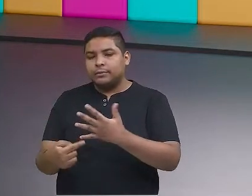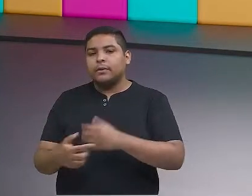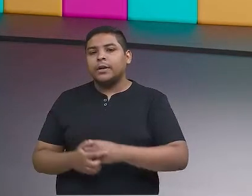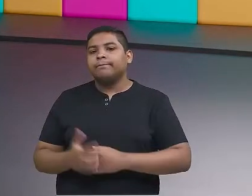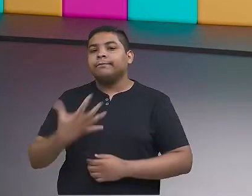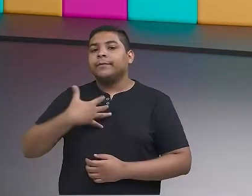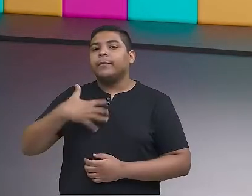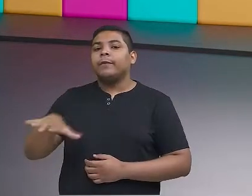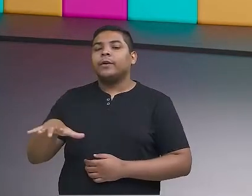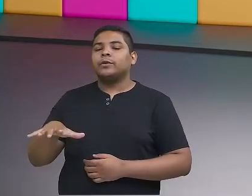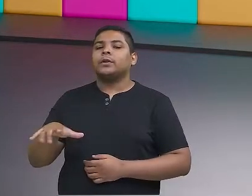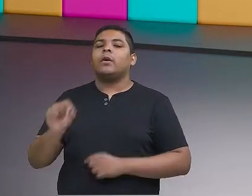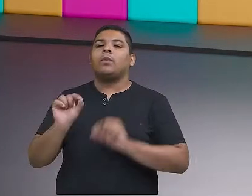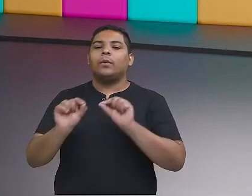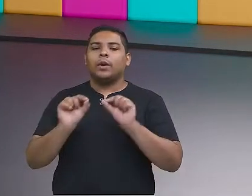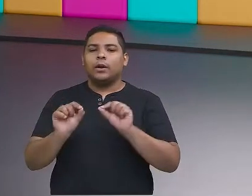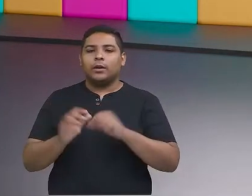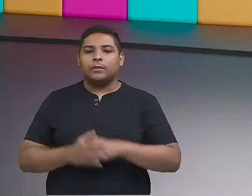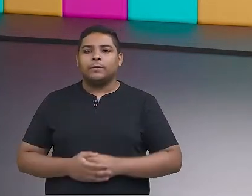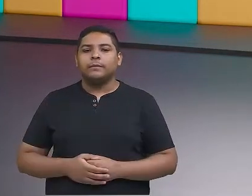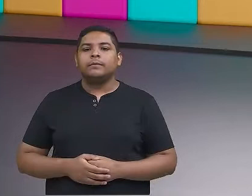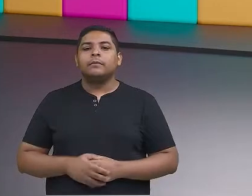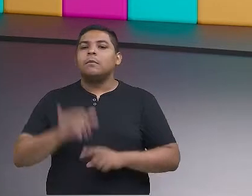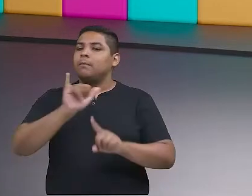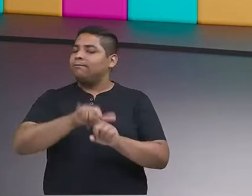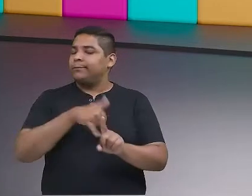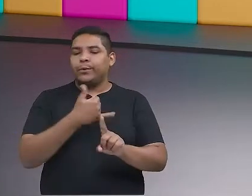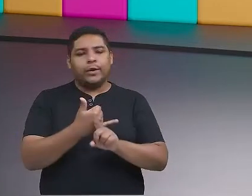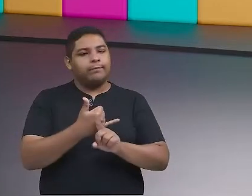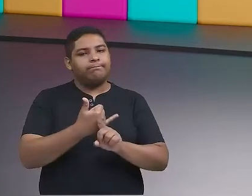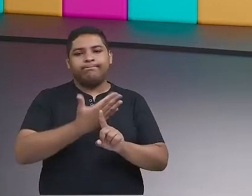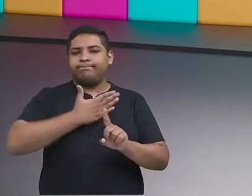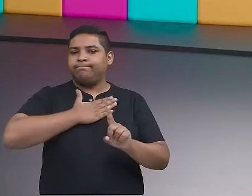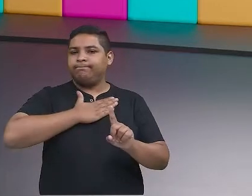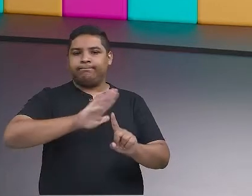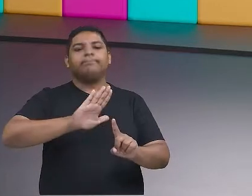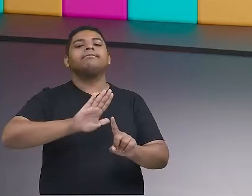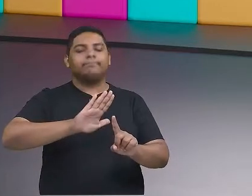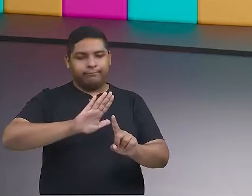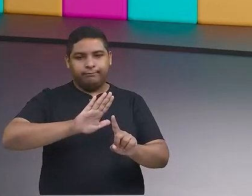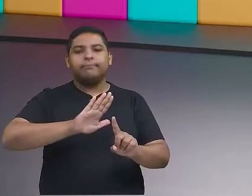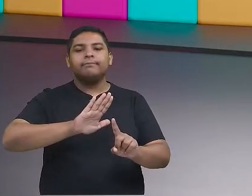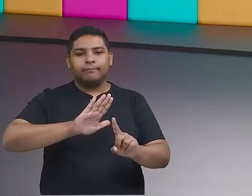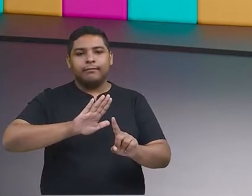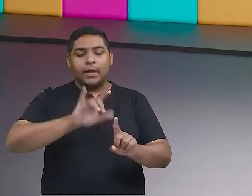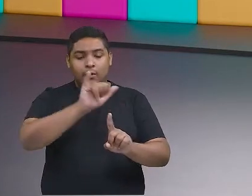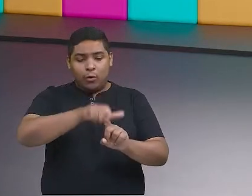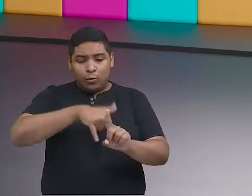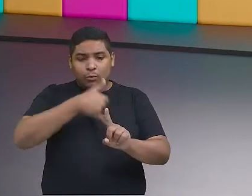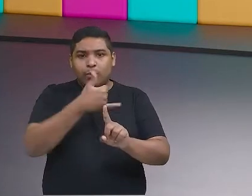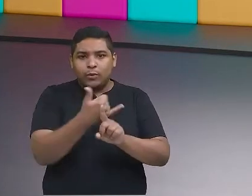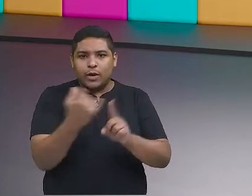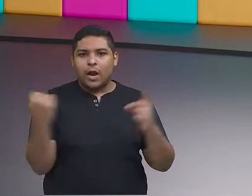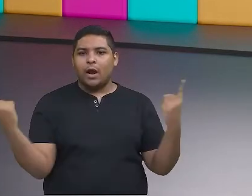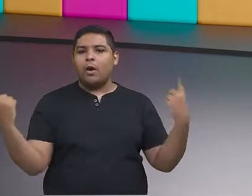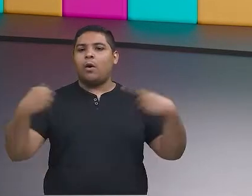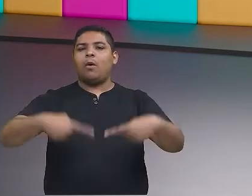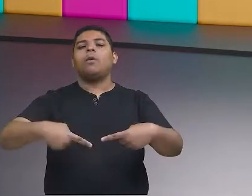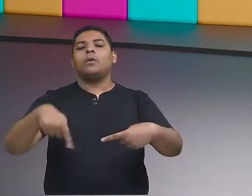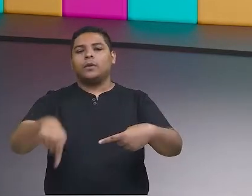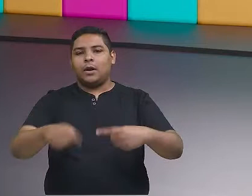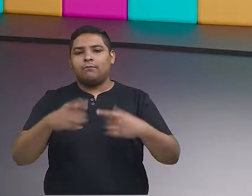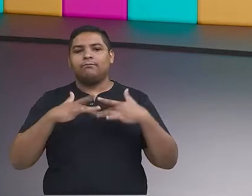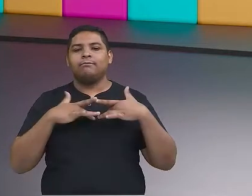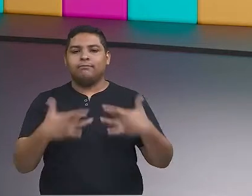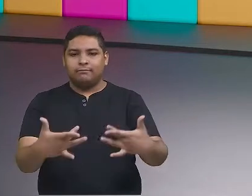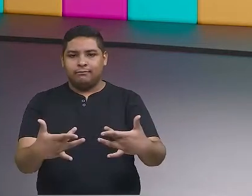de quê? De praticar o bullying. Gente, o bullying já é o contrário da